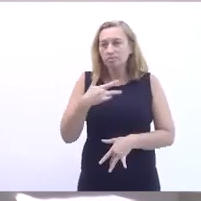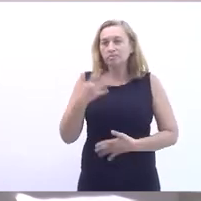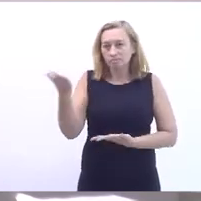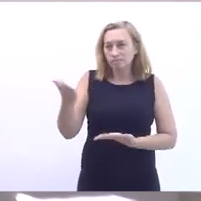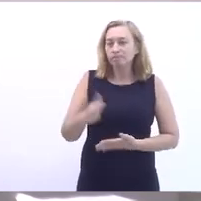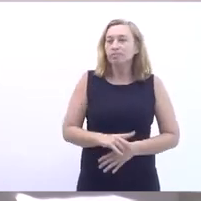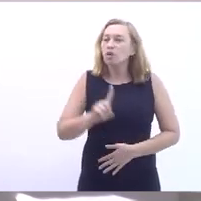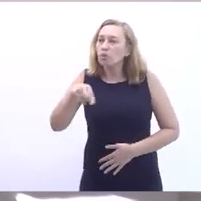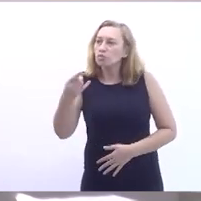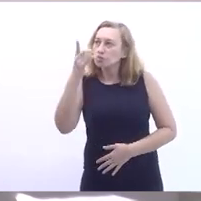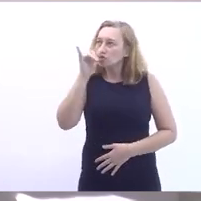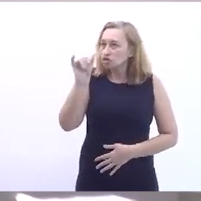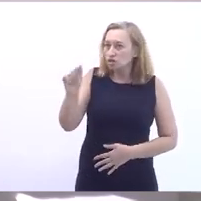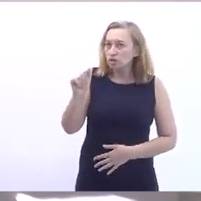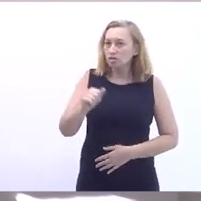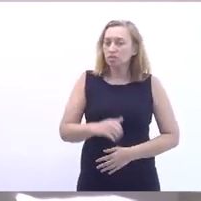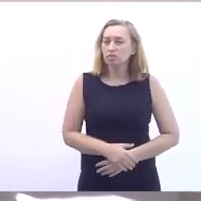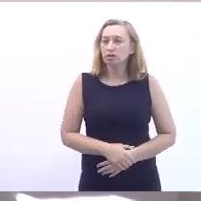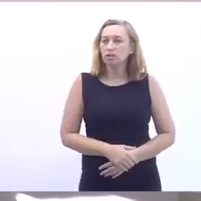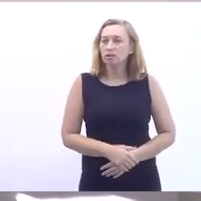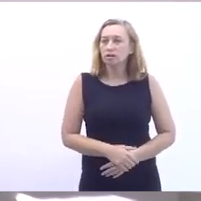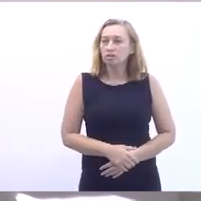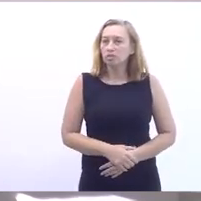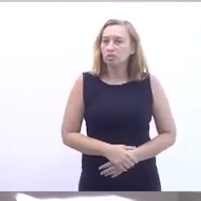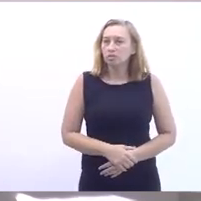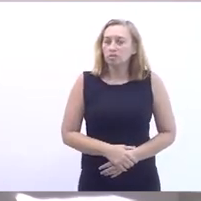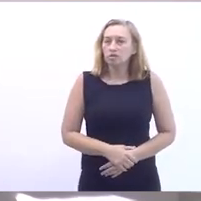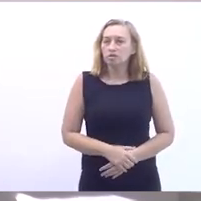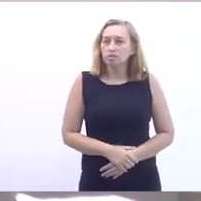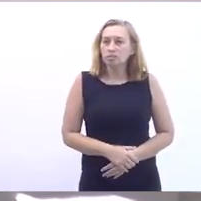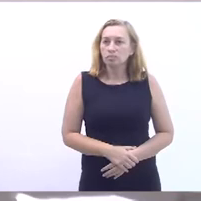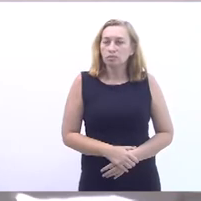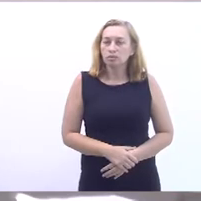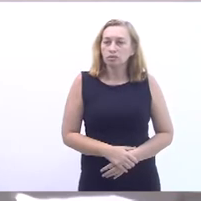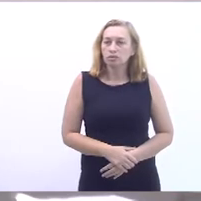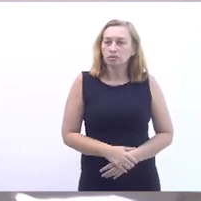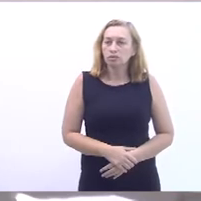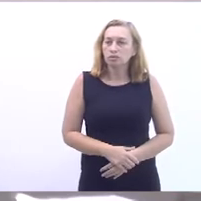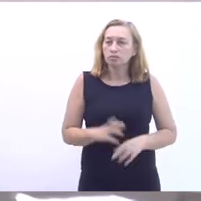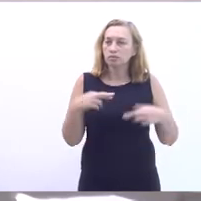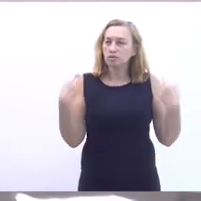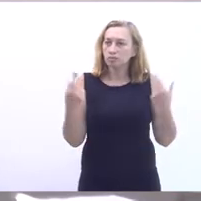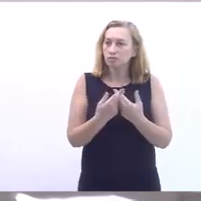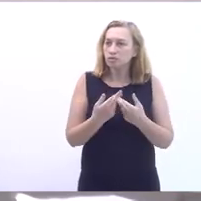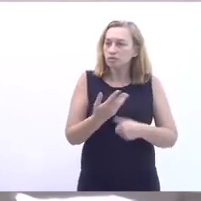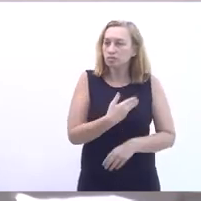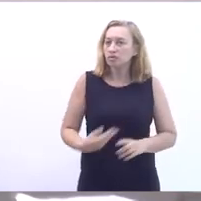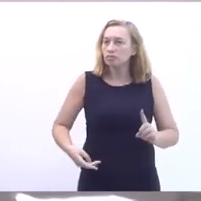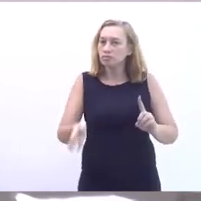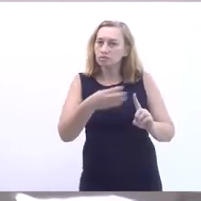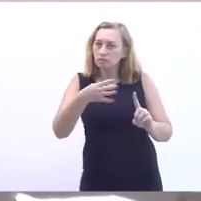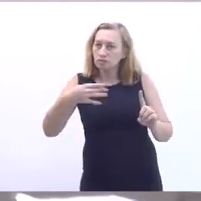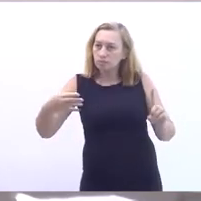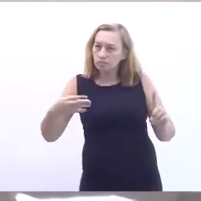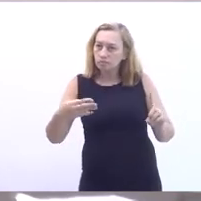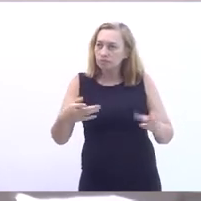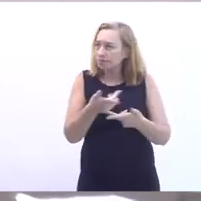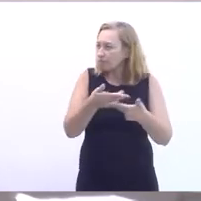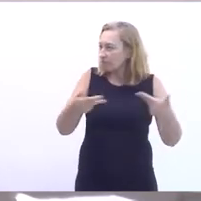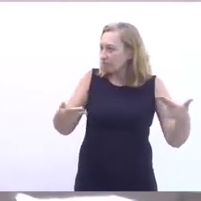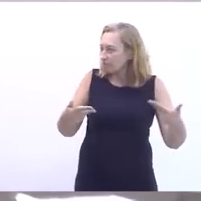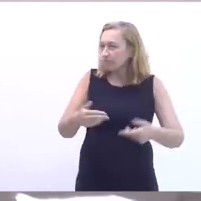Outro dia eu tava aqui presidindo uma audiência é com povo LGBT na